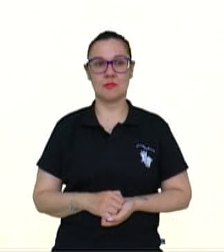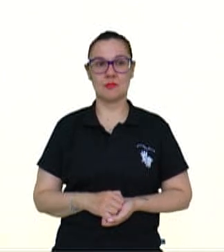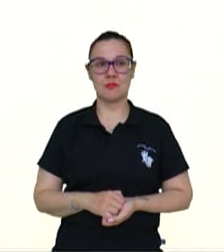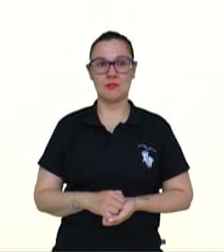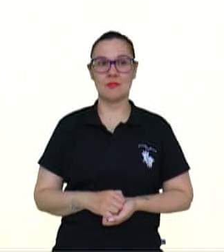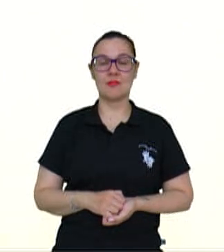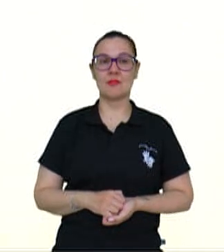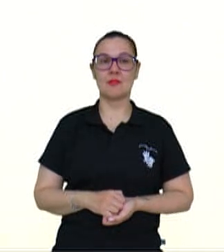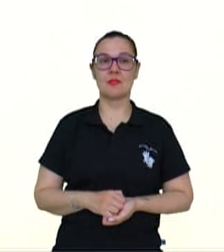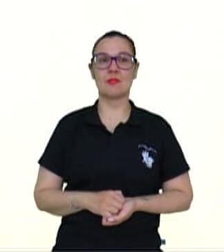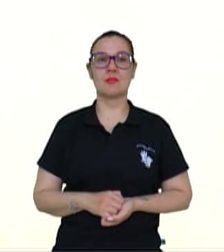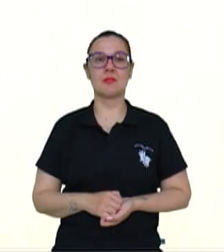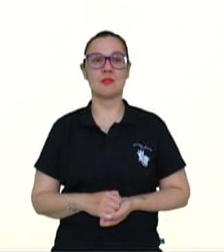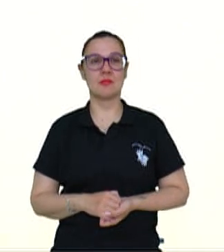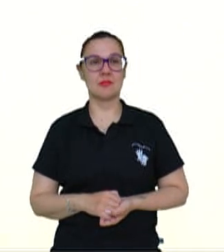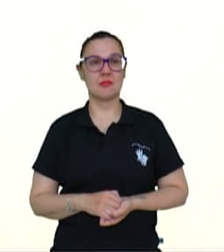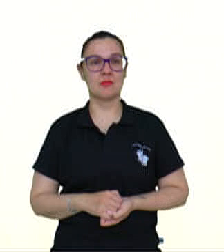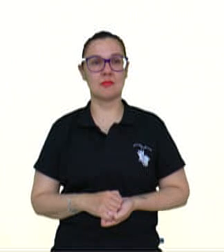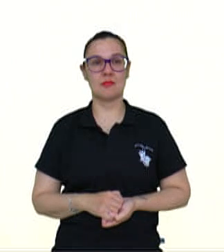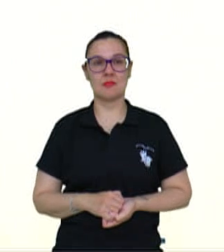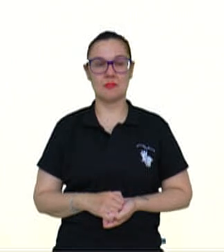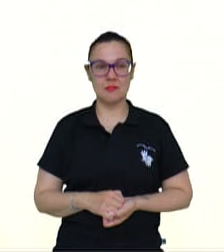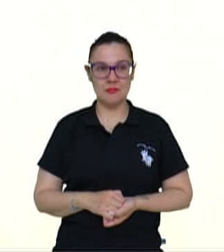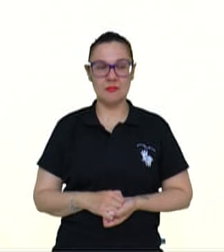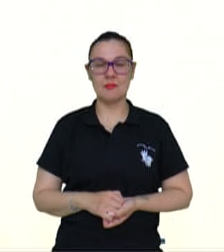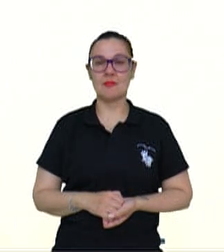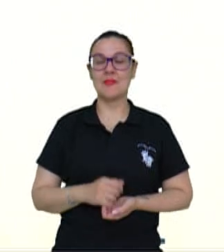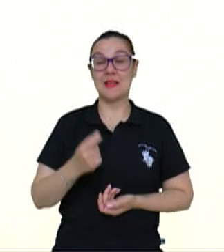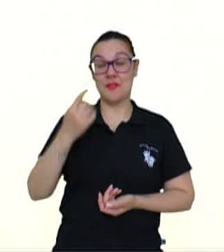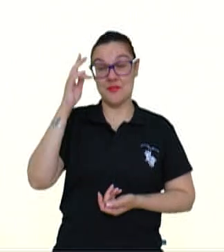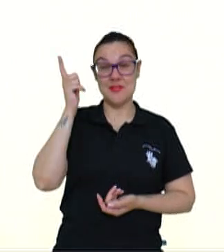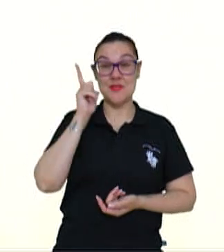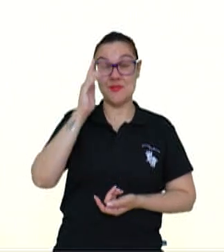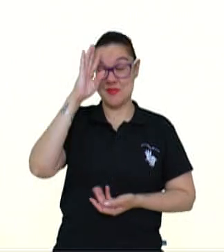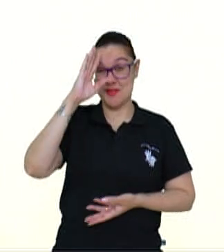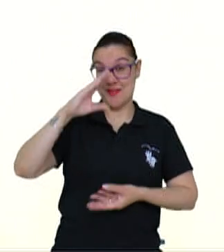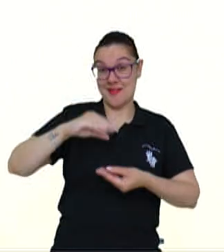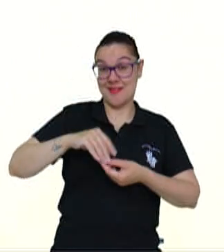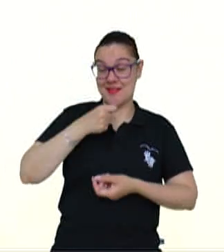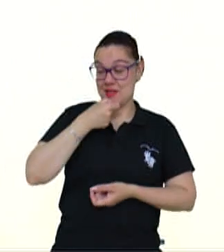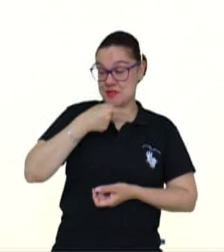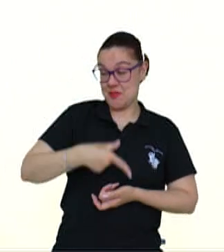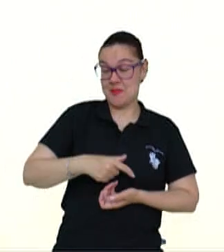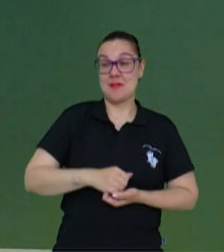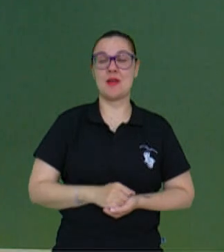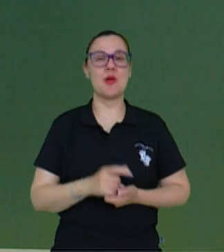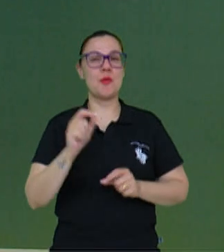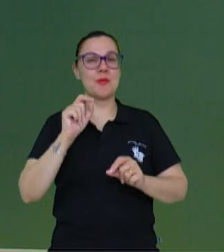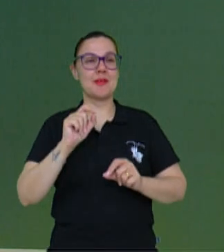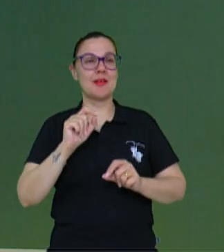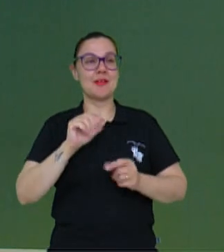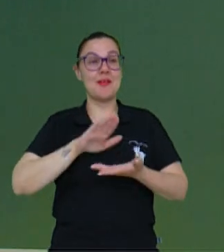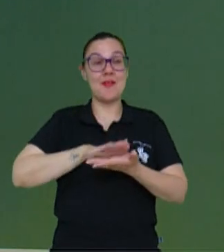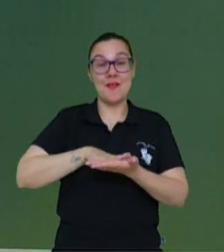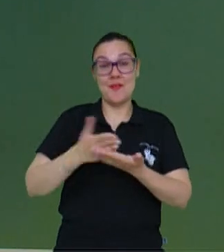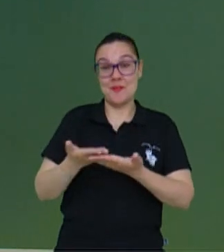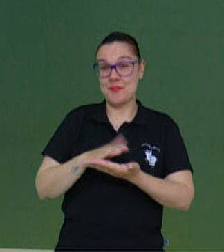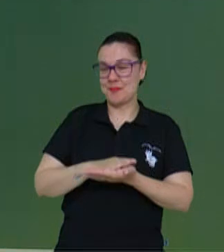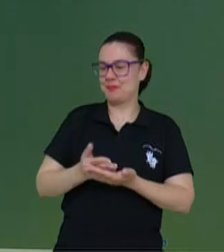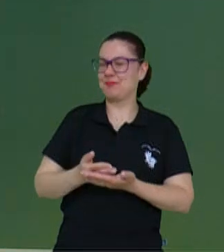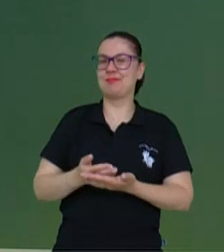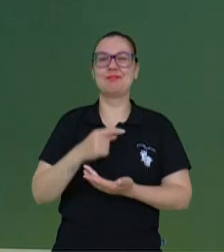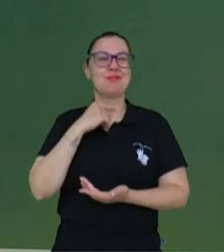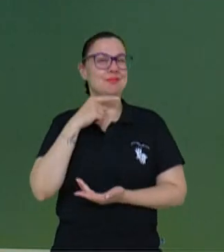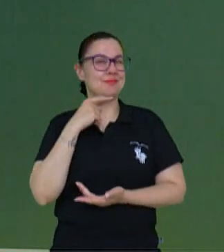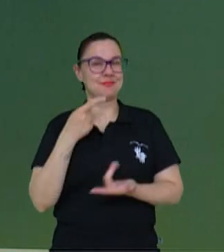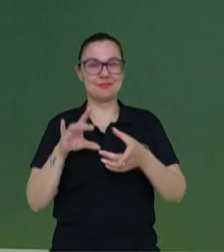aí no último quadrinho ela fala egocêntrico. Para que vocês consigam compreender melhor esse quadrinho, eu vou precisar traduzi-lo,